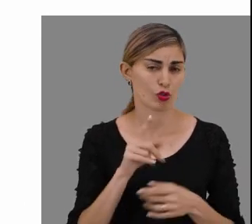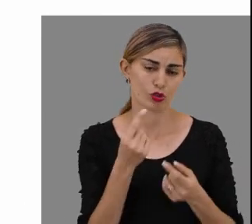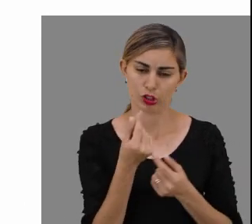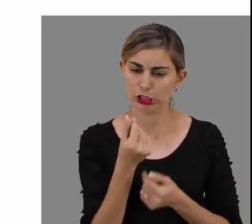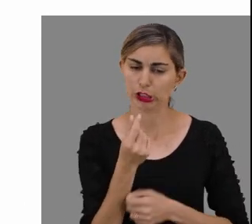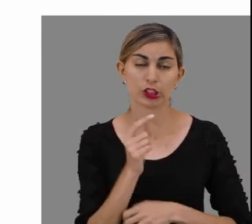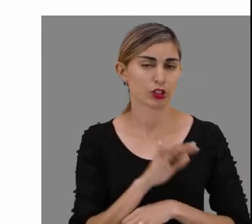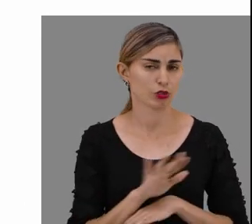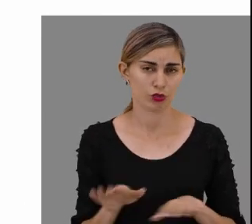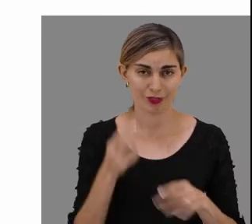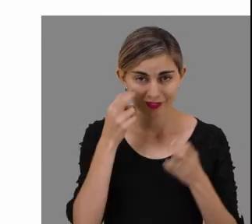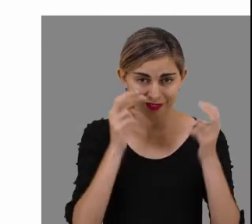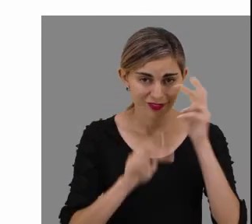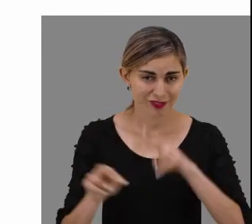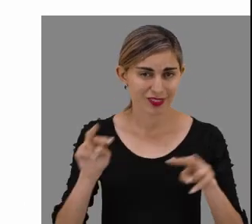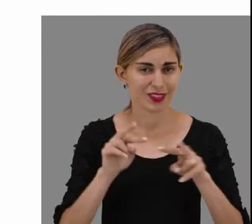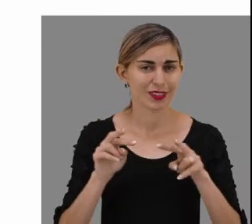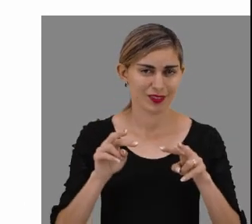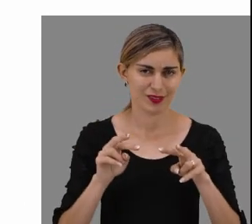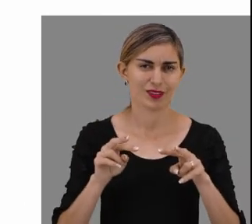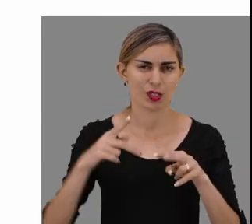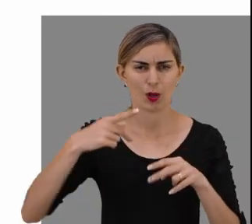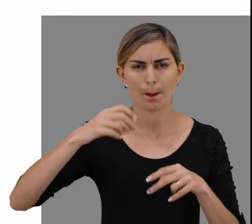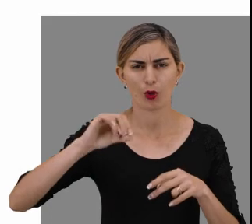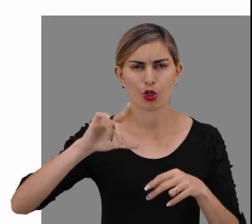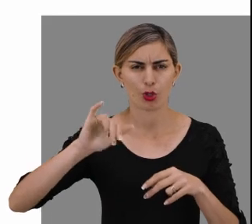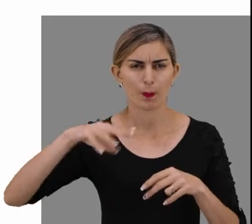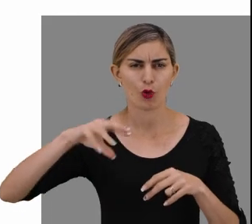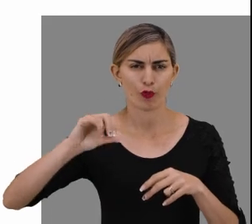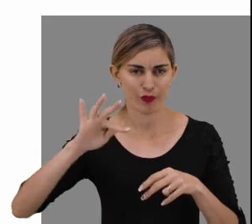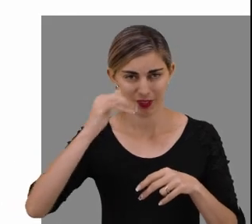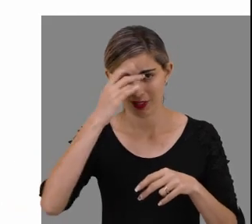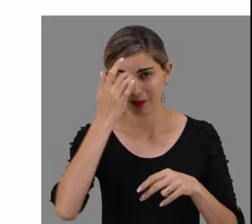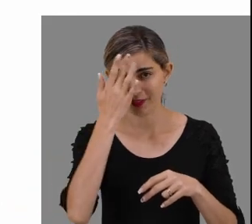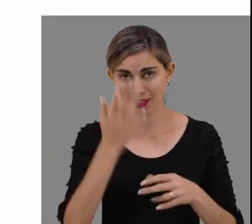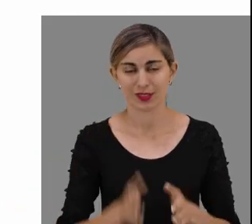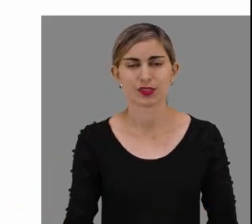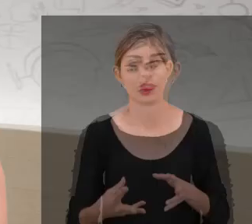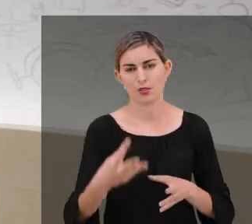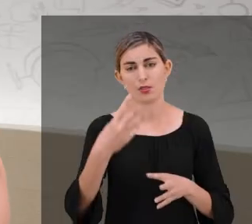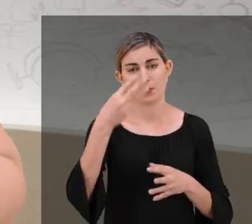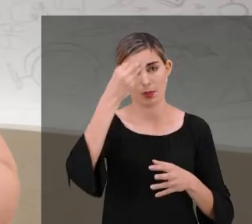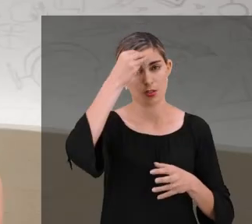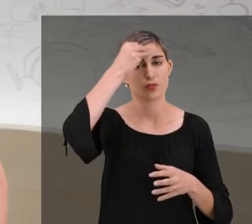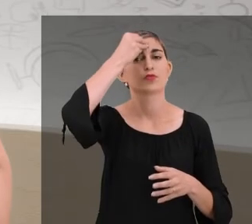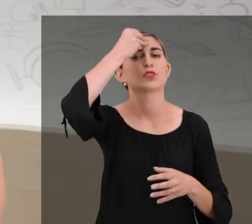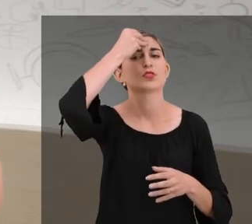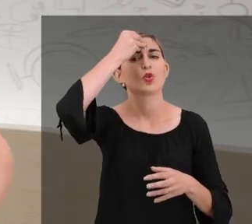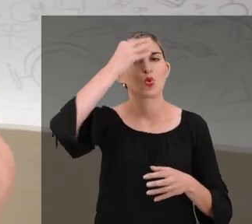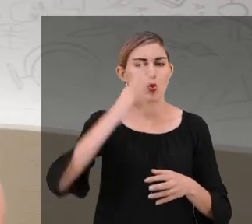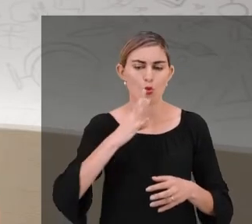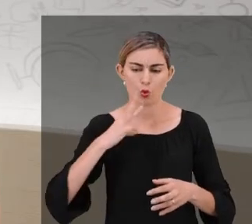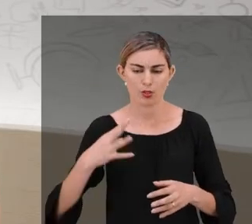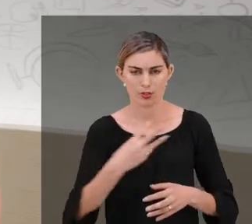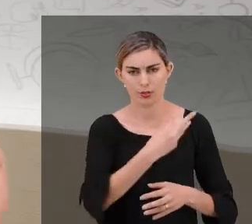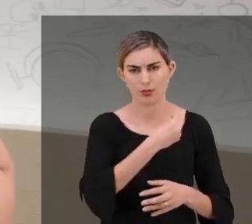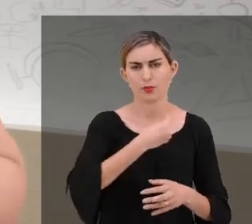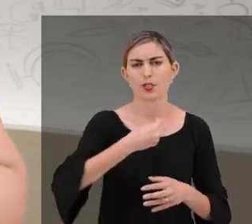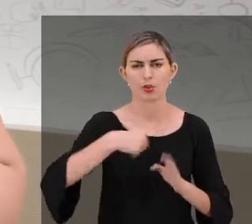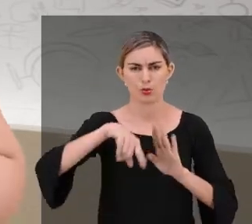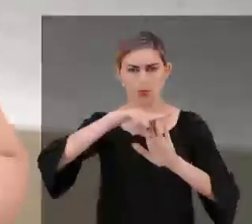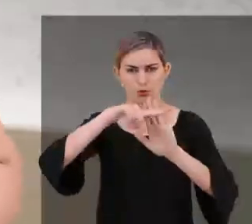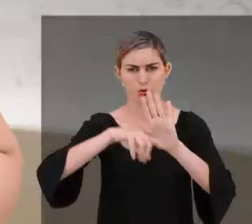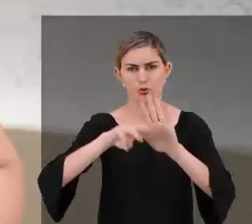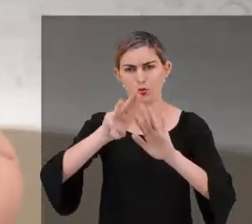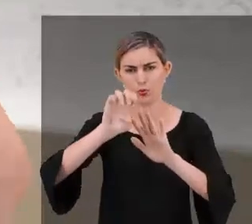maneira, apenas com dinheiro. Viram como o conceito de polimorfismo é bastante fácil? Para fixar o conhecimento sobre